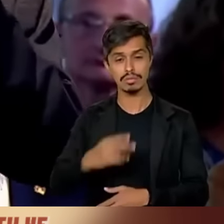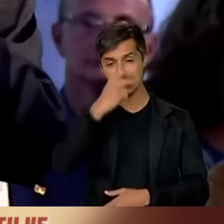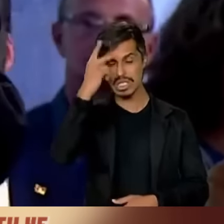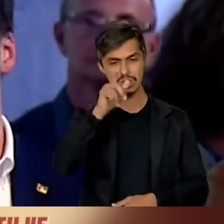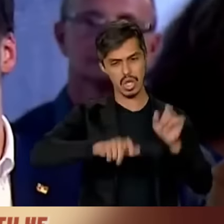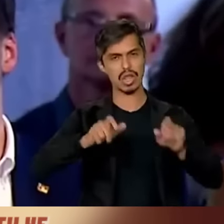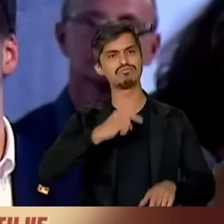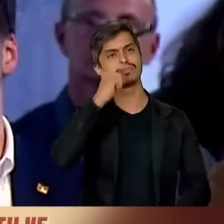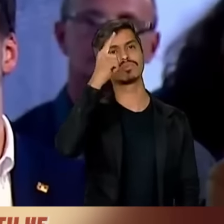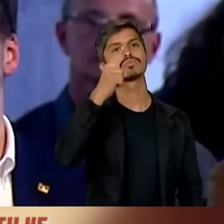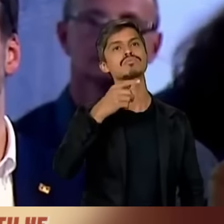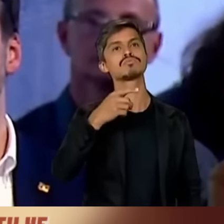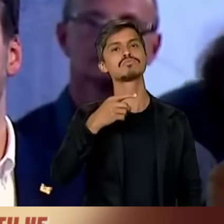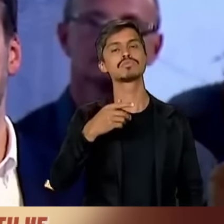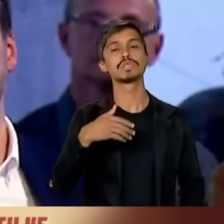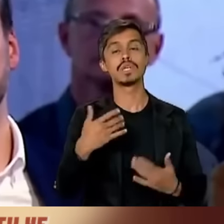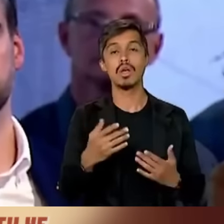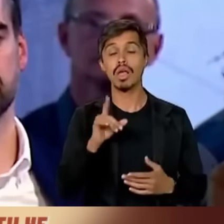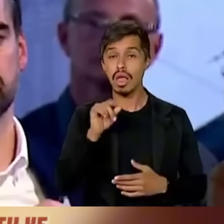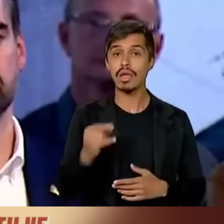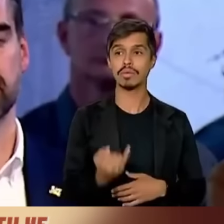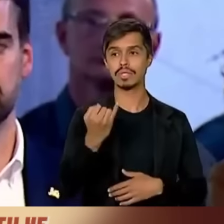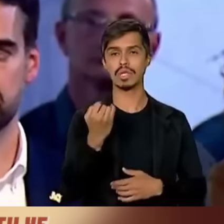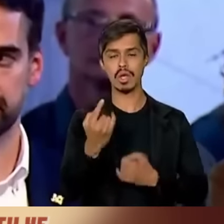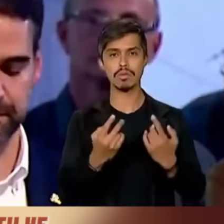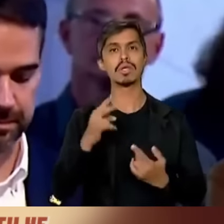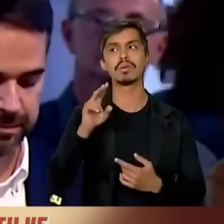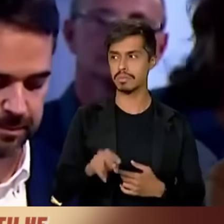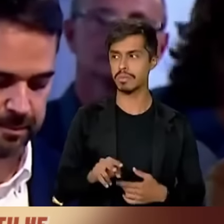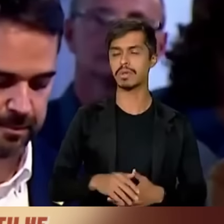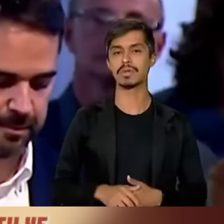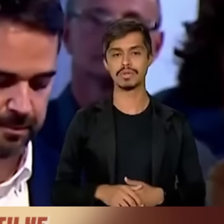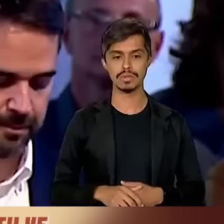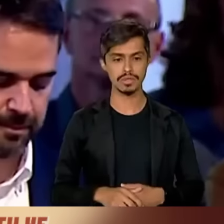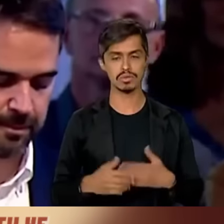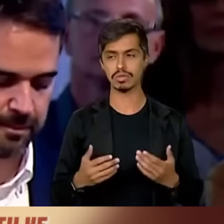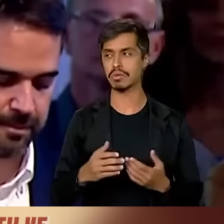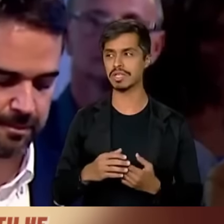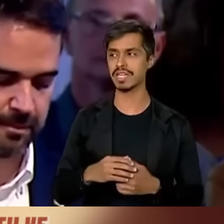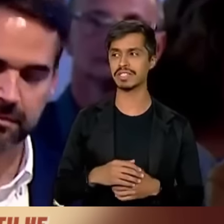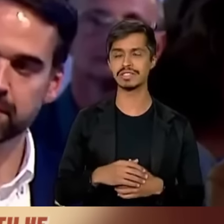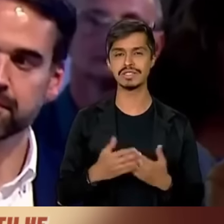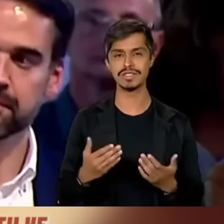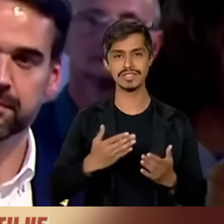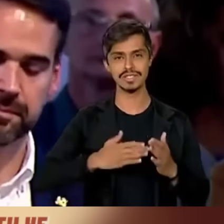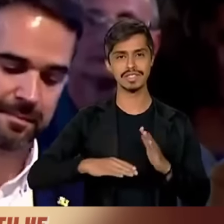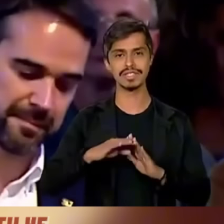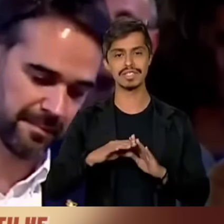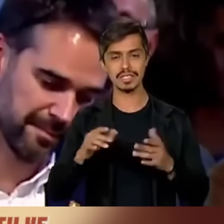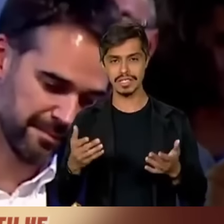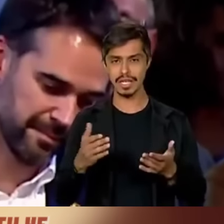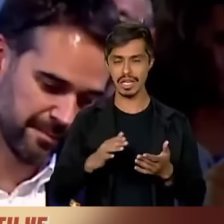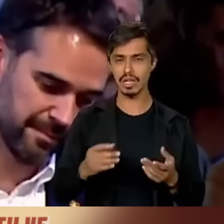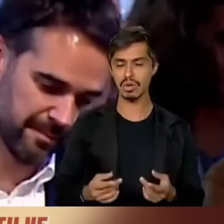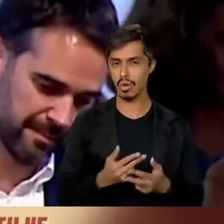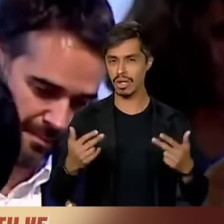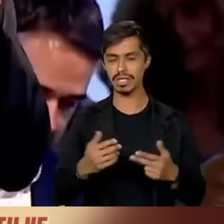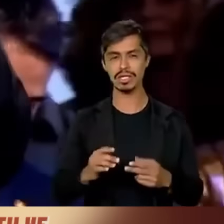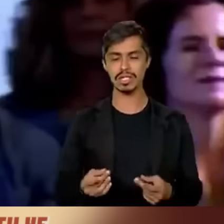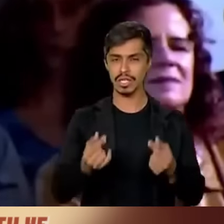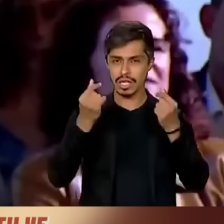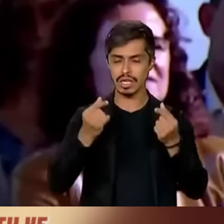nariz empinado e só olham para cima. E é importante, de vez em quando, você olhar para baixo. Porque lá embaixo é que estão aqueles que trabalham, aqueles que produzem riqueza, aqueles